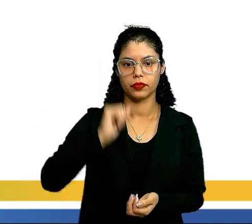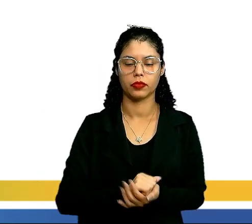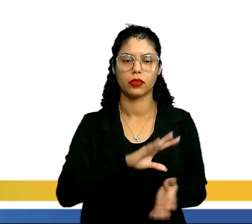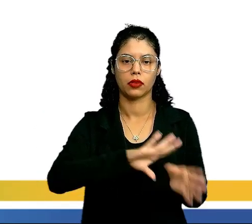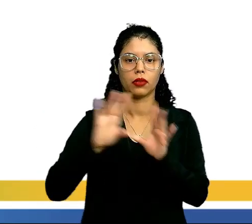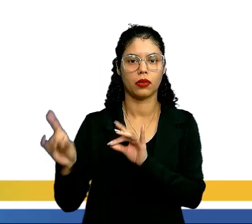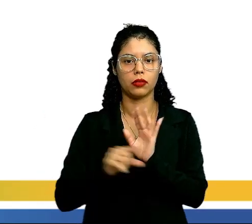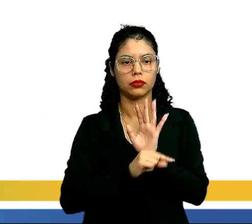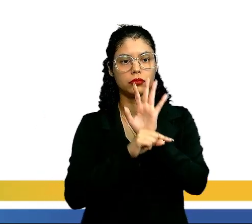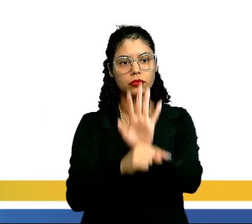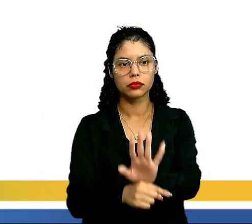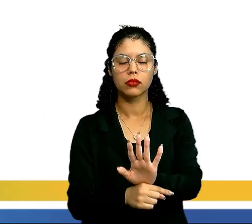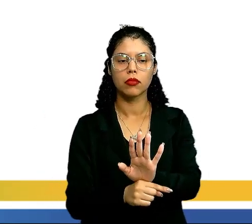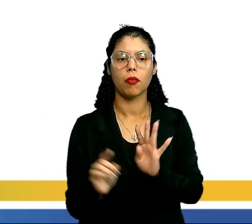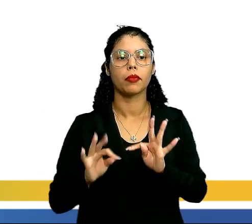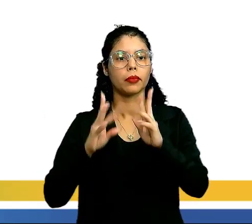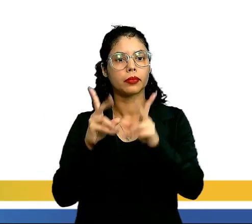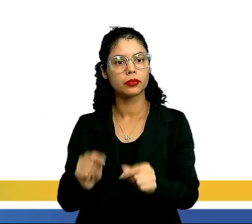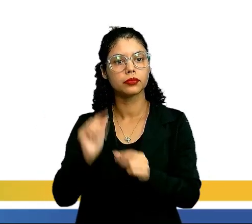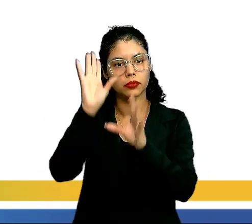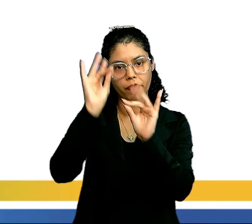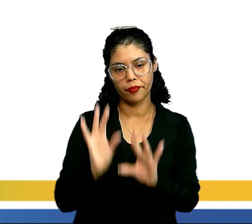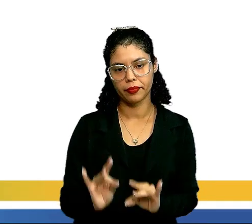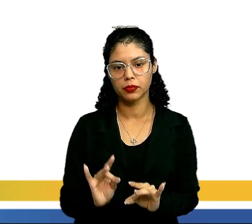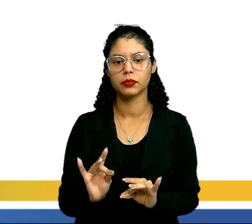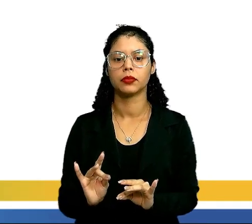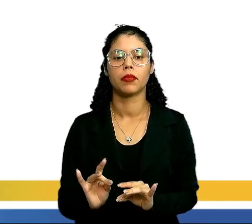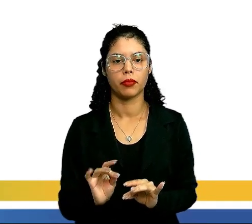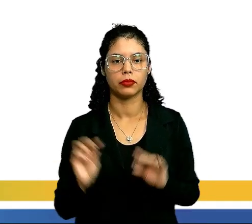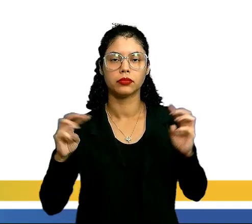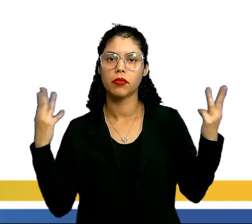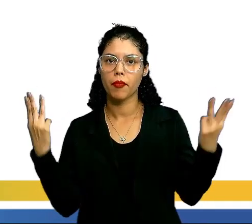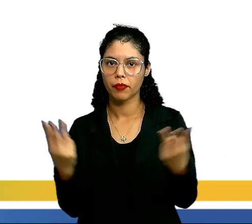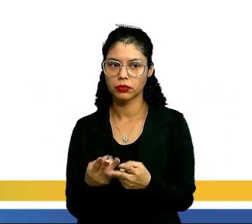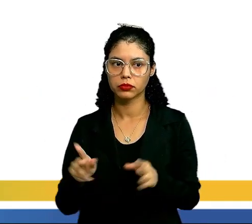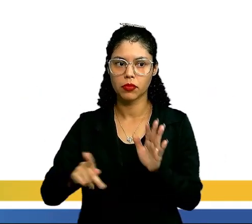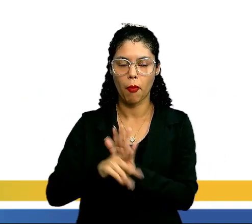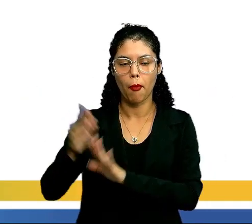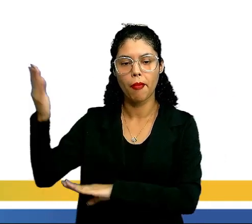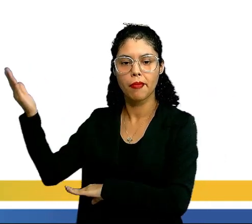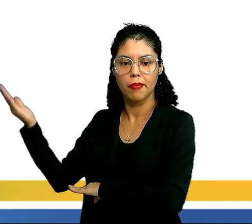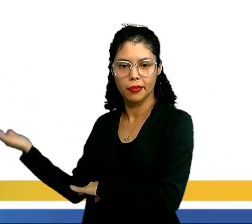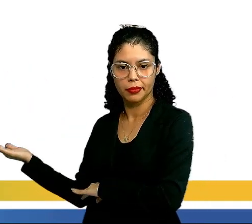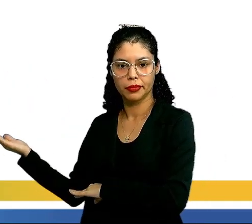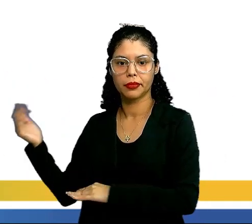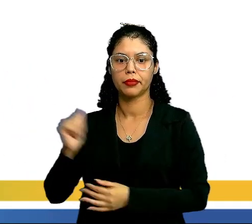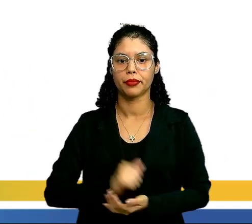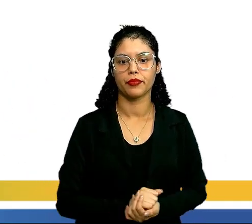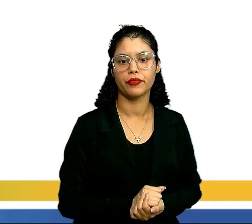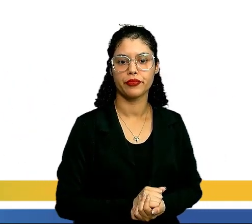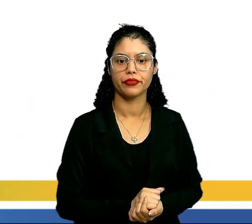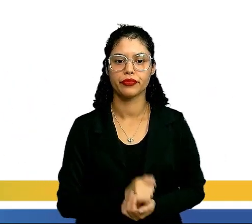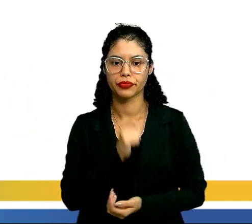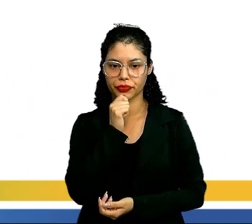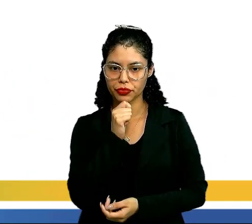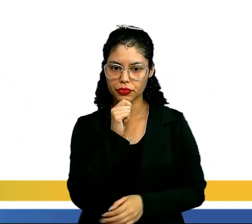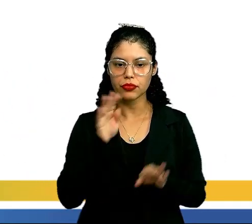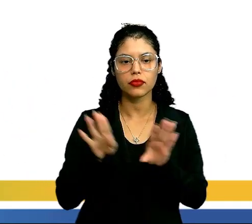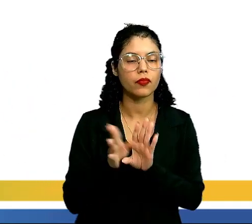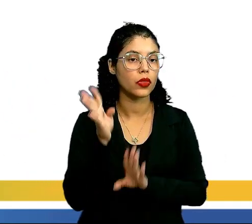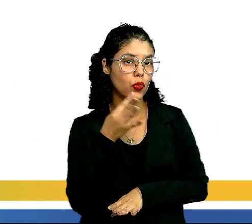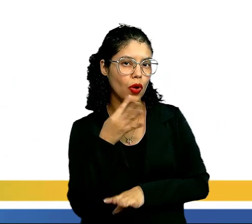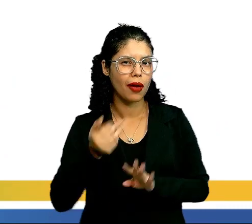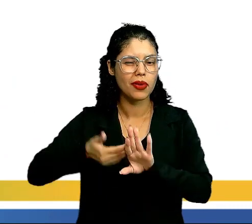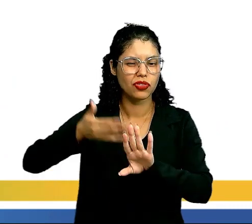vem representando todas as massas continentais aqui da Terra, conforme vocês vão observar, só que ela é uma projeção